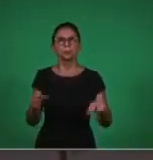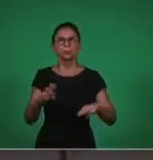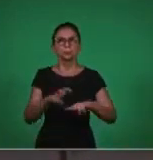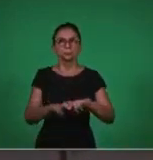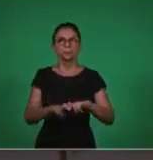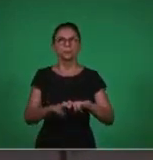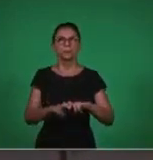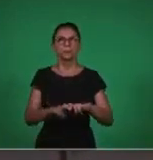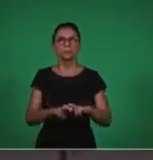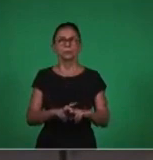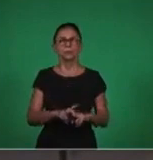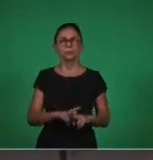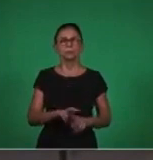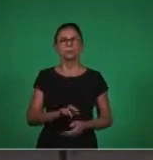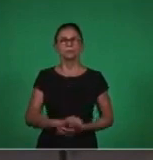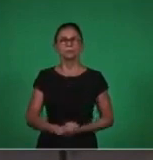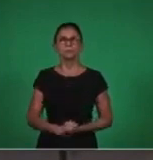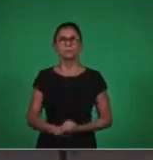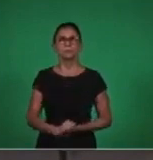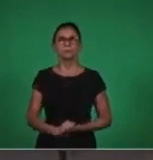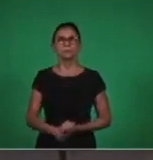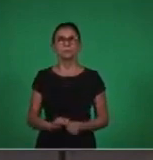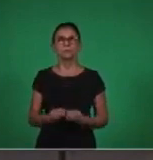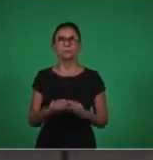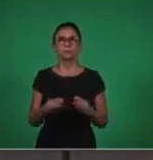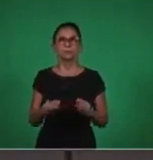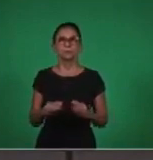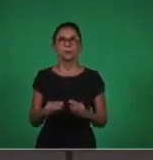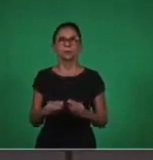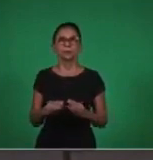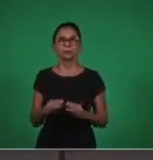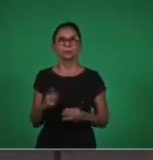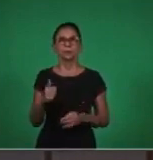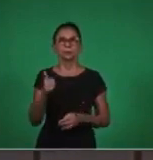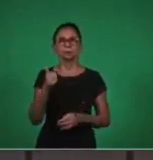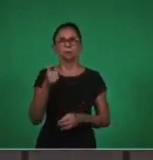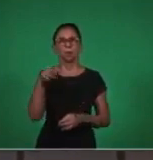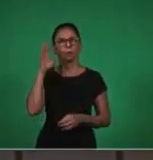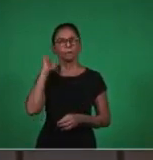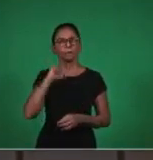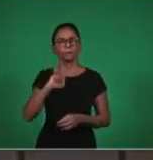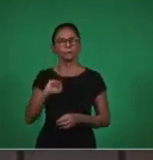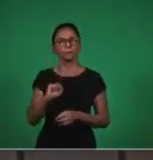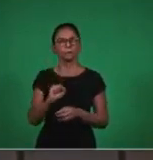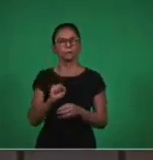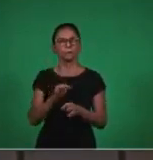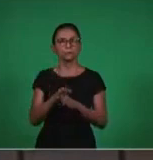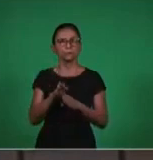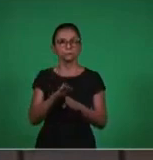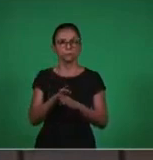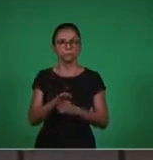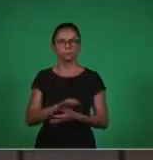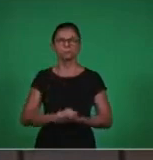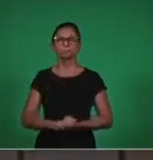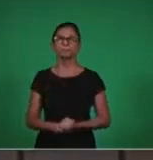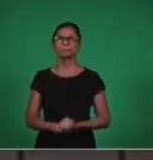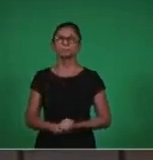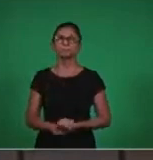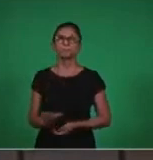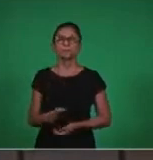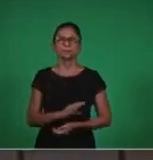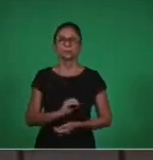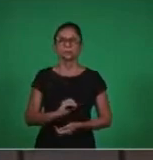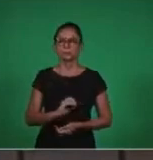Do Brasil, que não ouviram a orientação. Muito bem. A nossa preocupação com